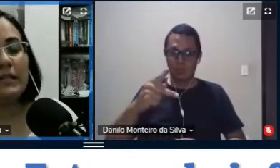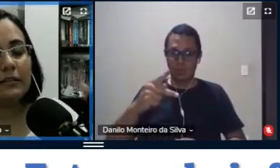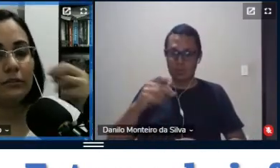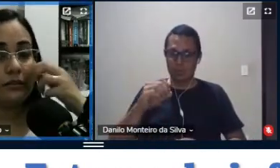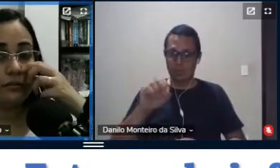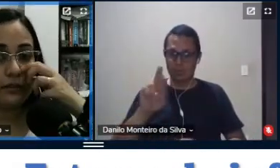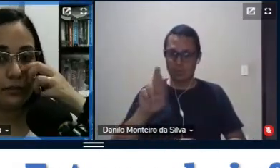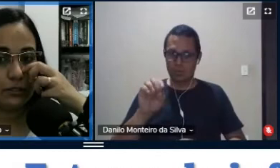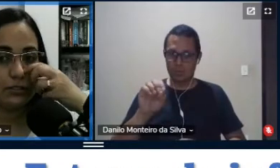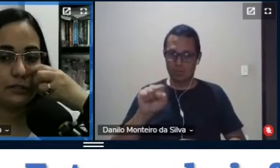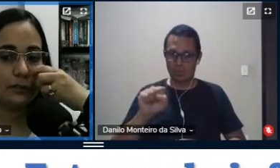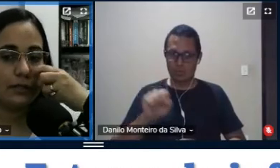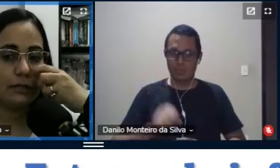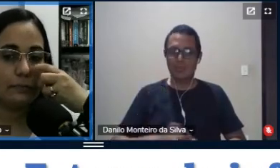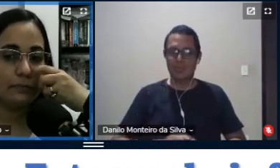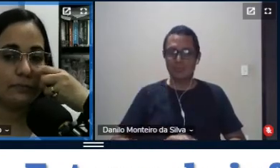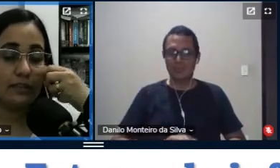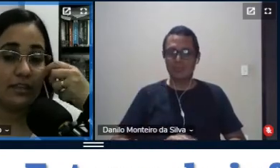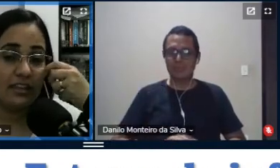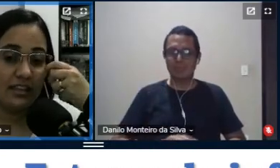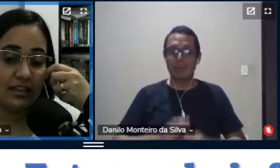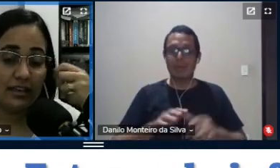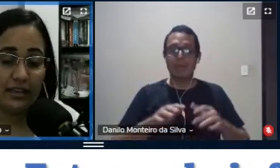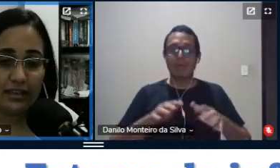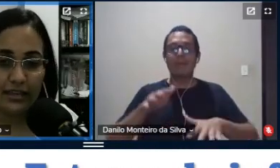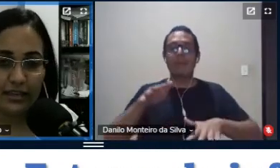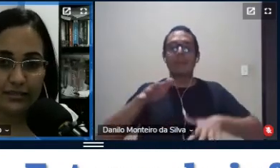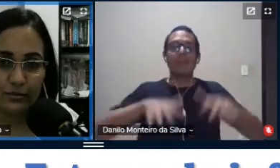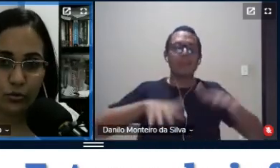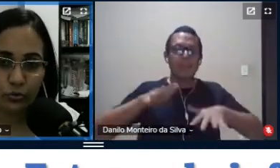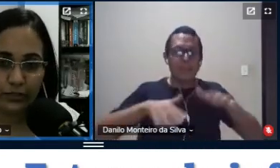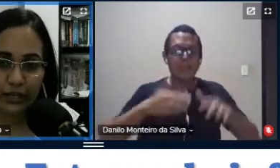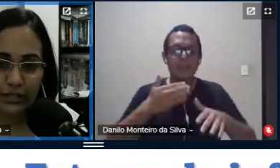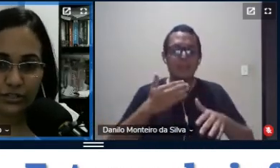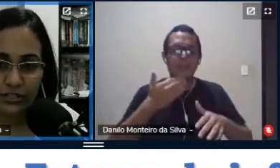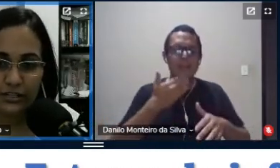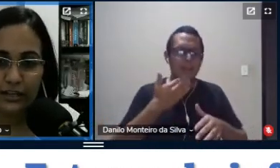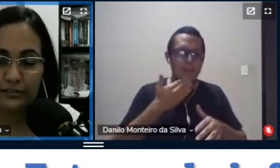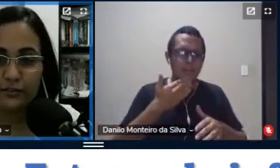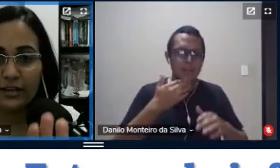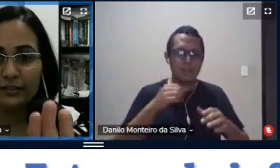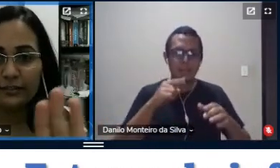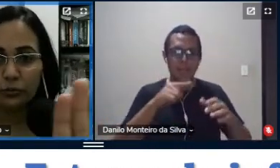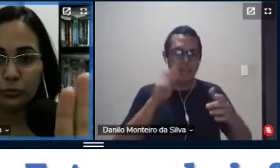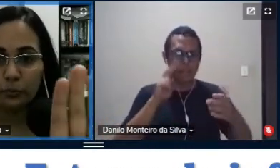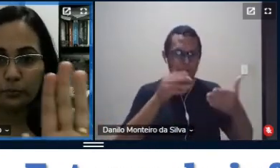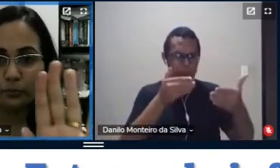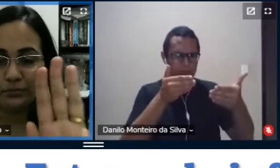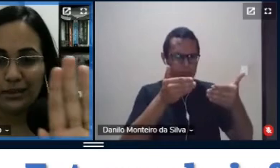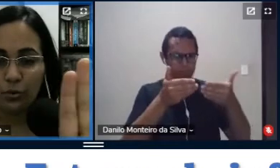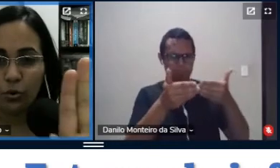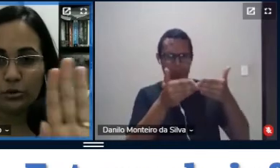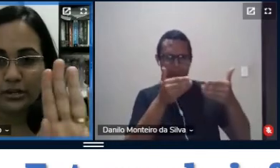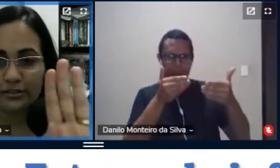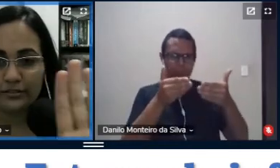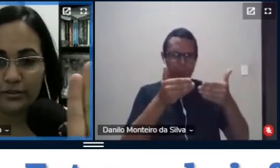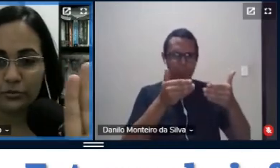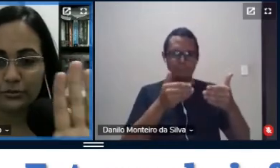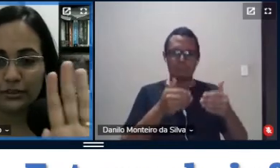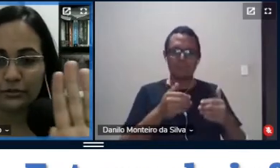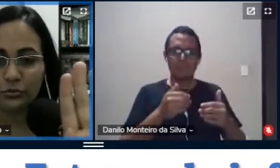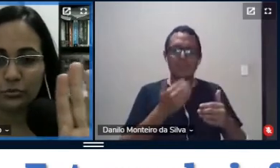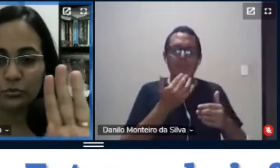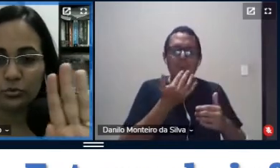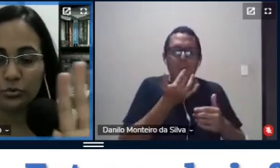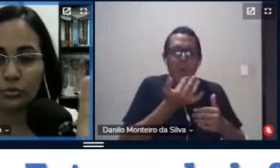E dependendo do defeito que a gente tem, esse contraste, o que é? Essa variação da